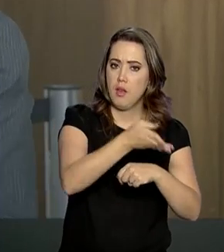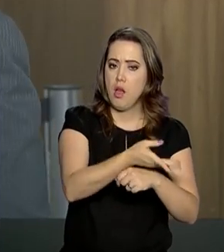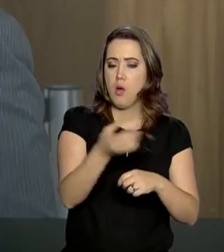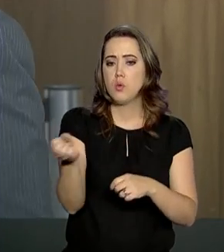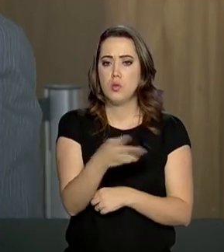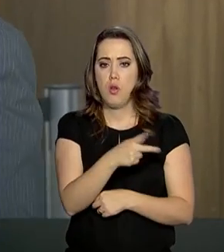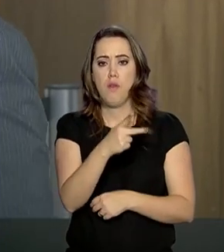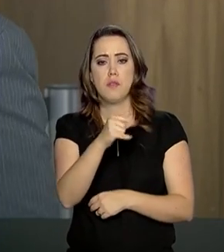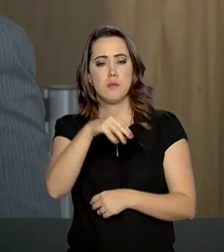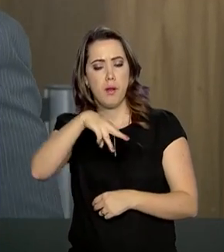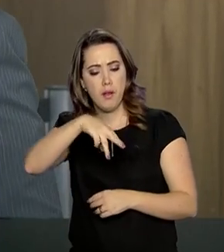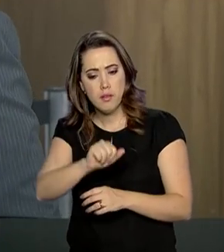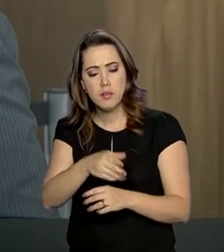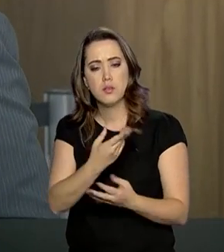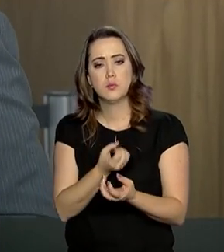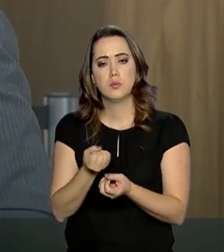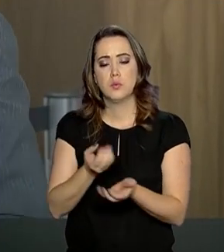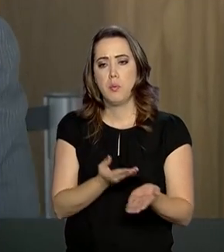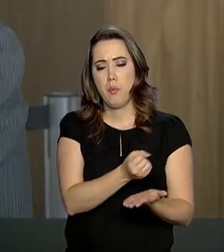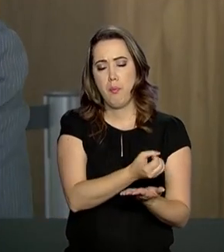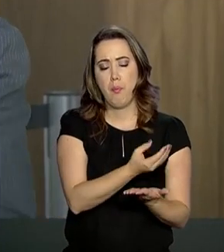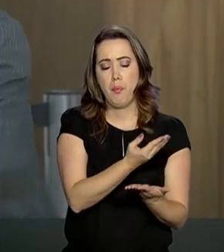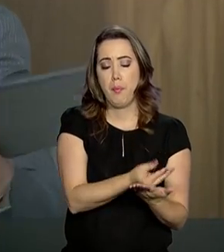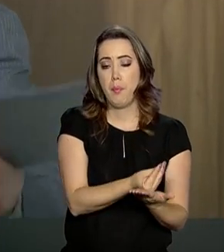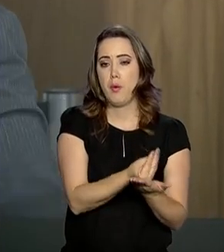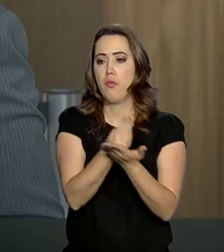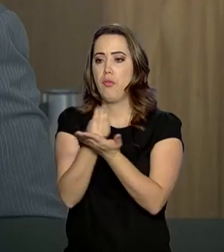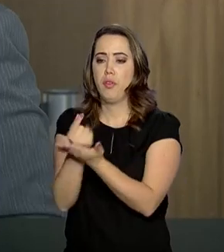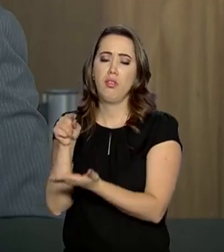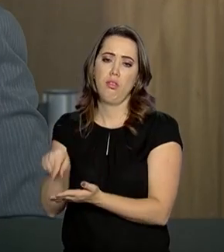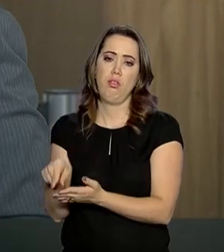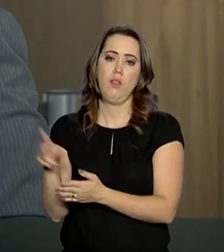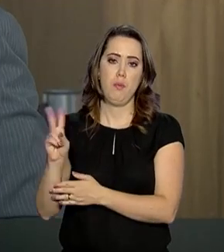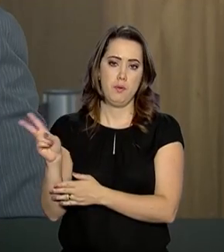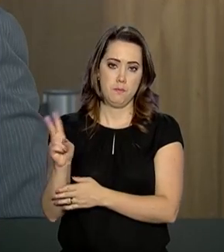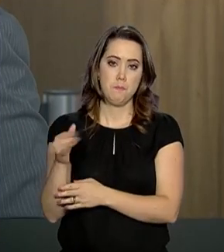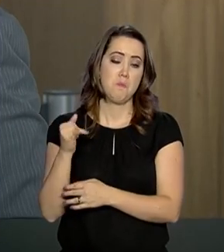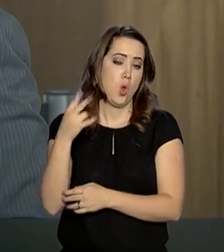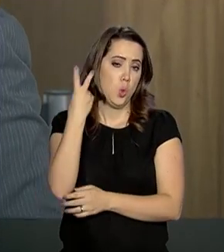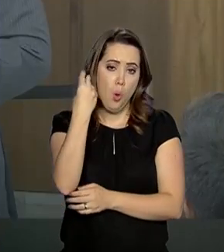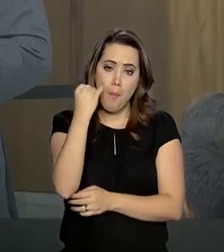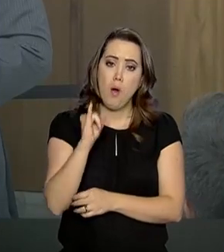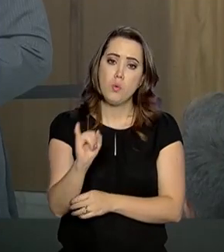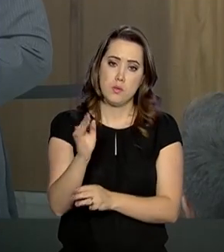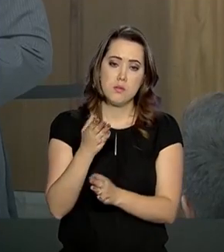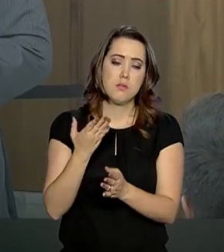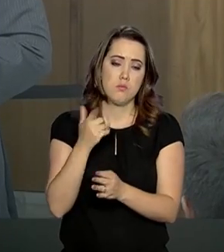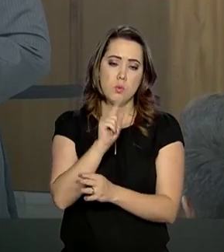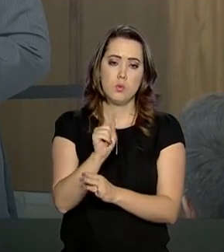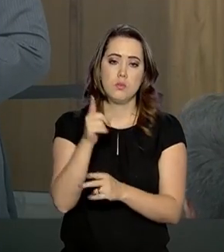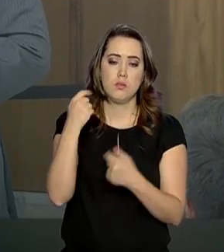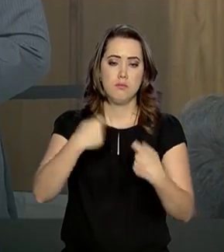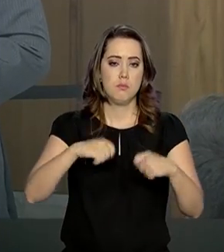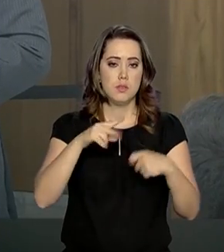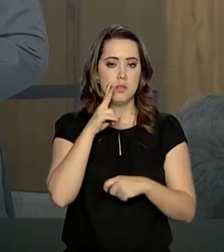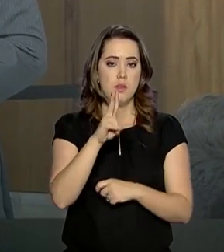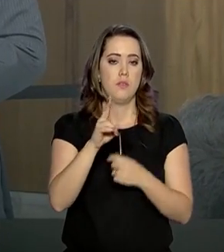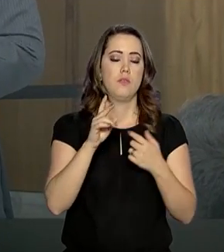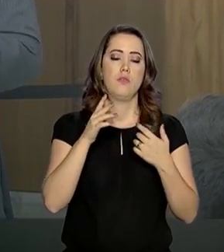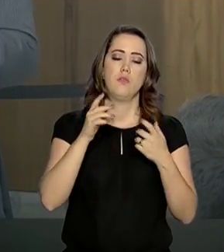novos meios novos medicamentos para isso então há uma sequência um fluxo normal de Opera e vai depender naturalmente